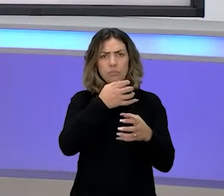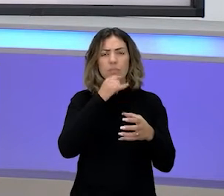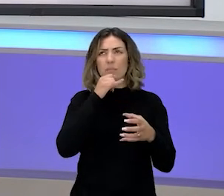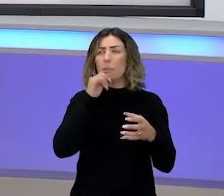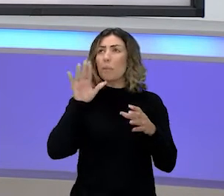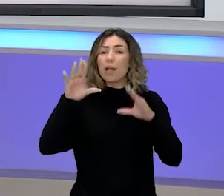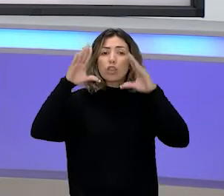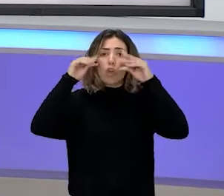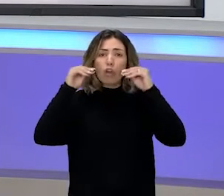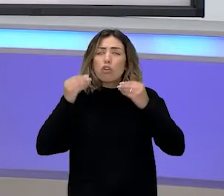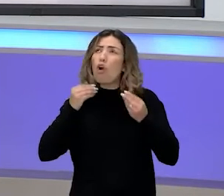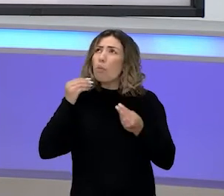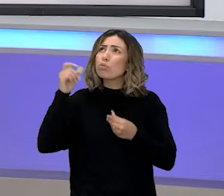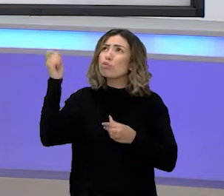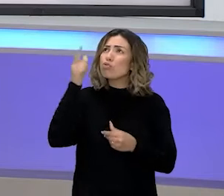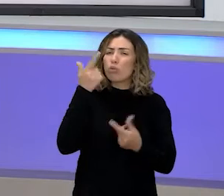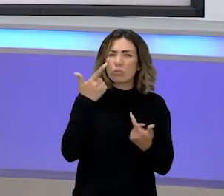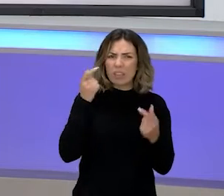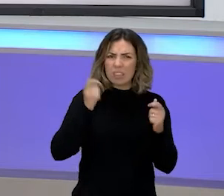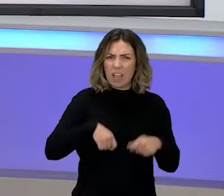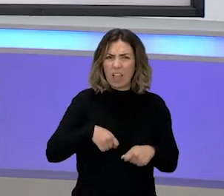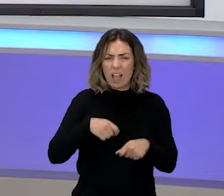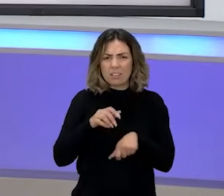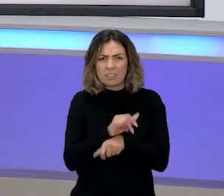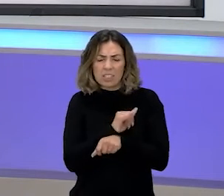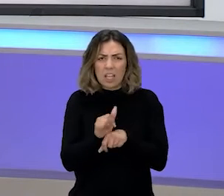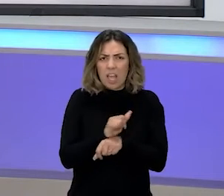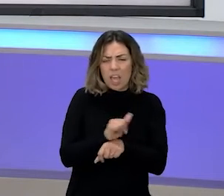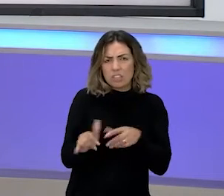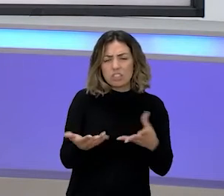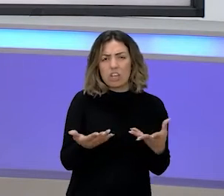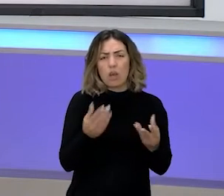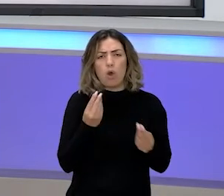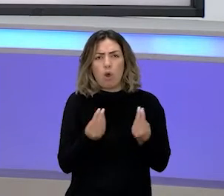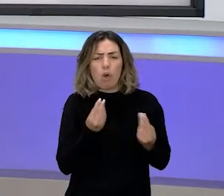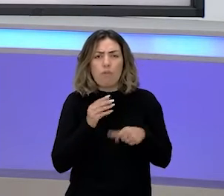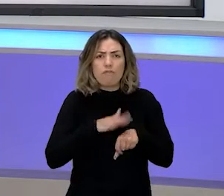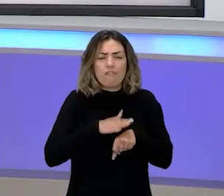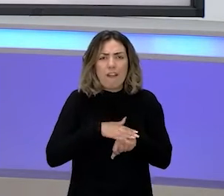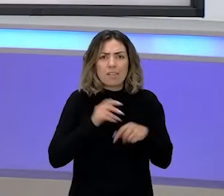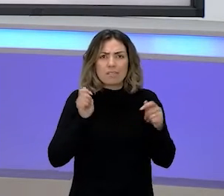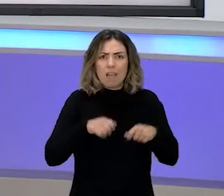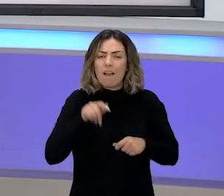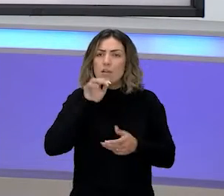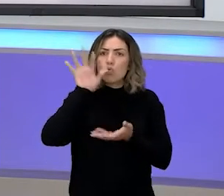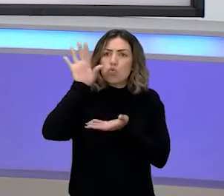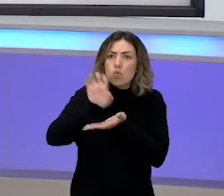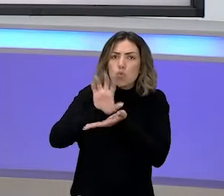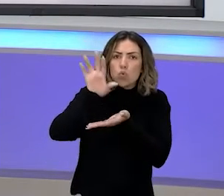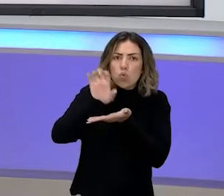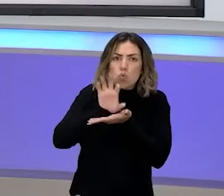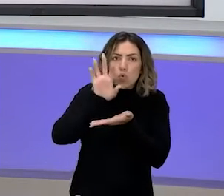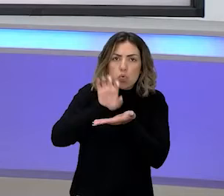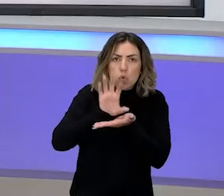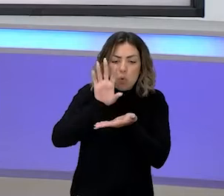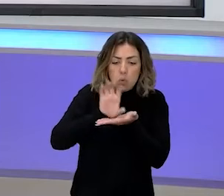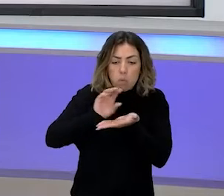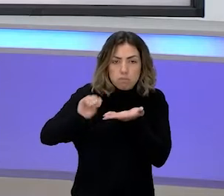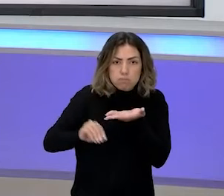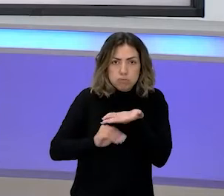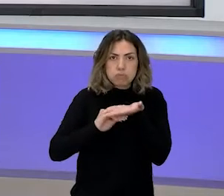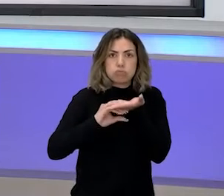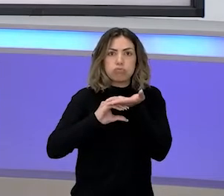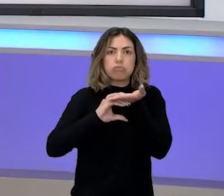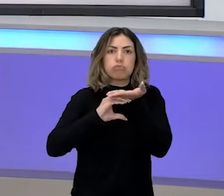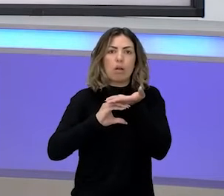noite? Será que a gente poderia armazenar? Existe algum material que armazena essa energia durante o dia para poder ser utilizada à